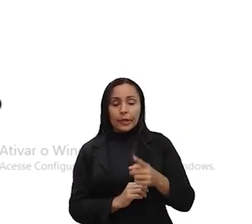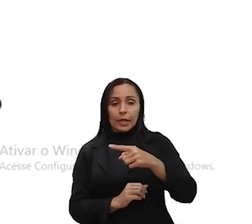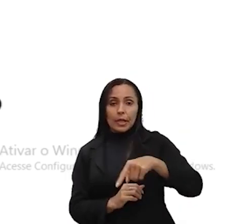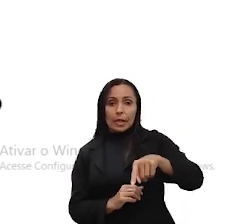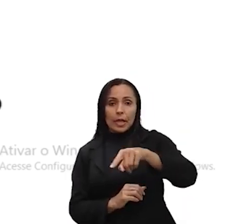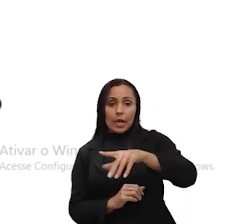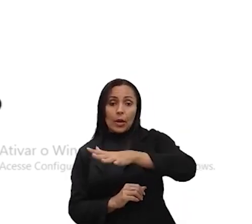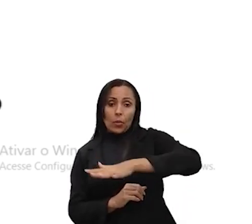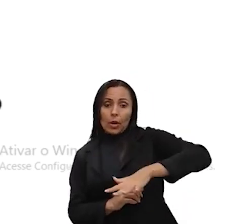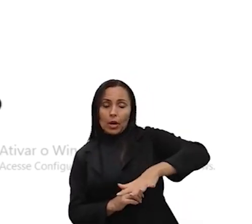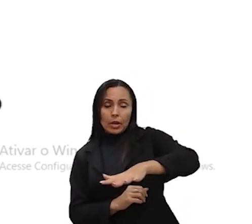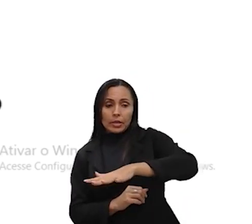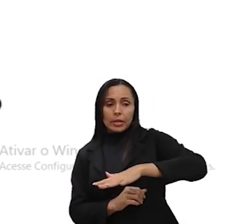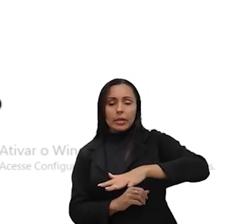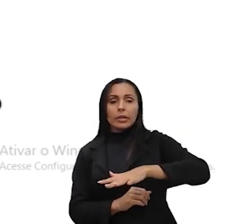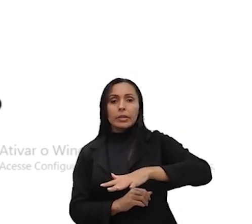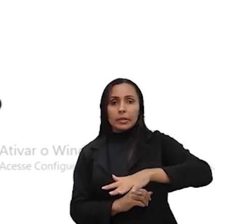área